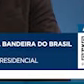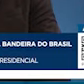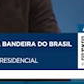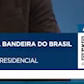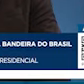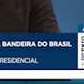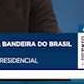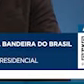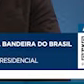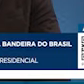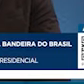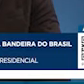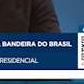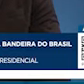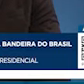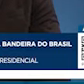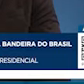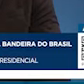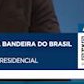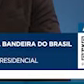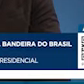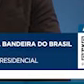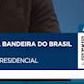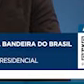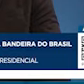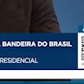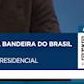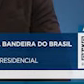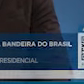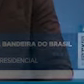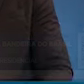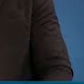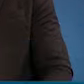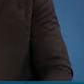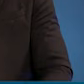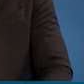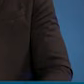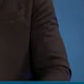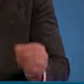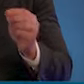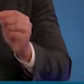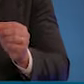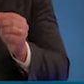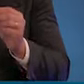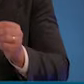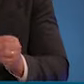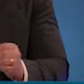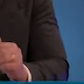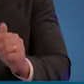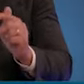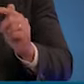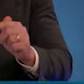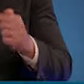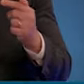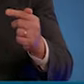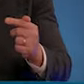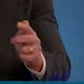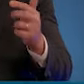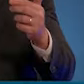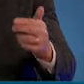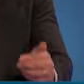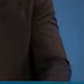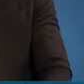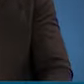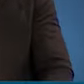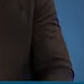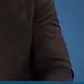olha e essa conversa de voto útil tem irritado adversários do Lula principalmente Ciro Gomes que subiu